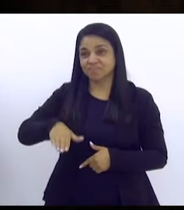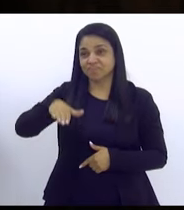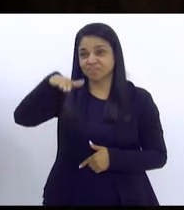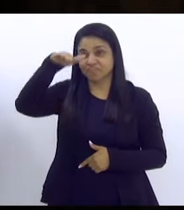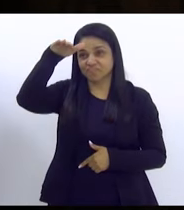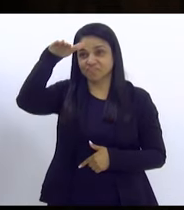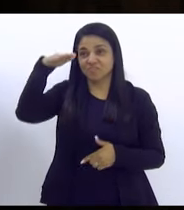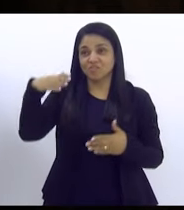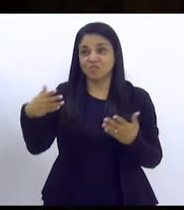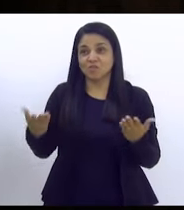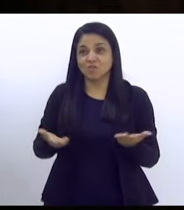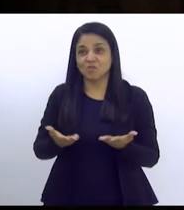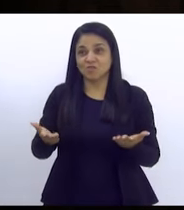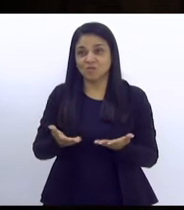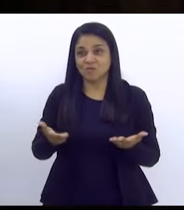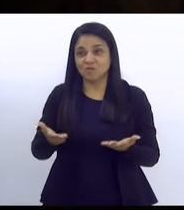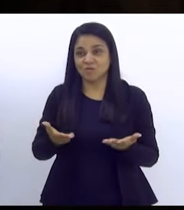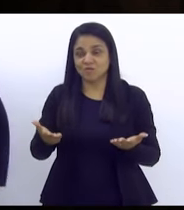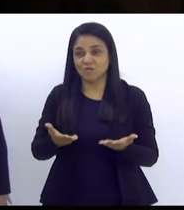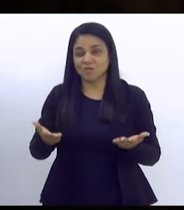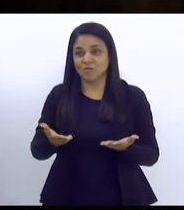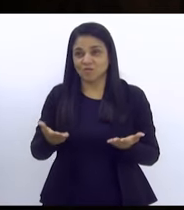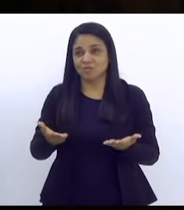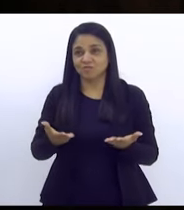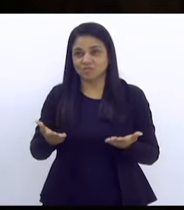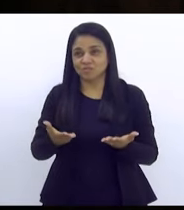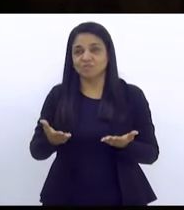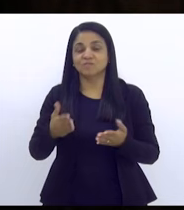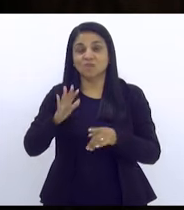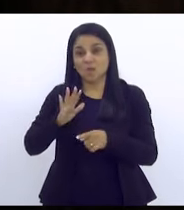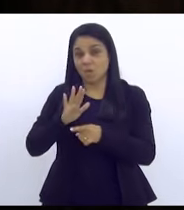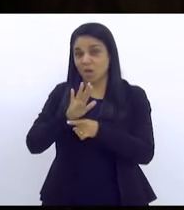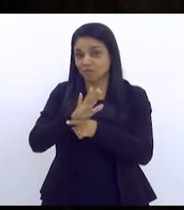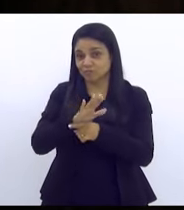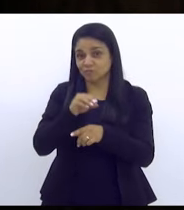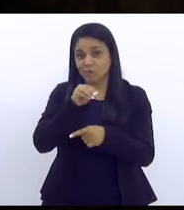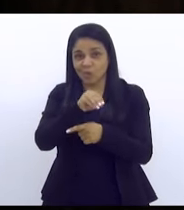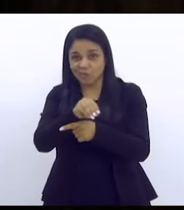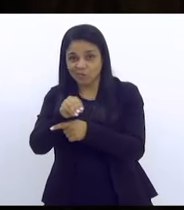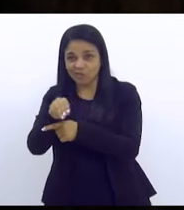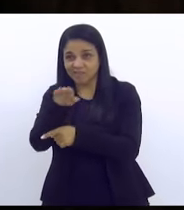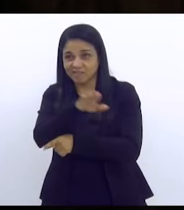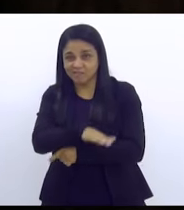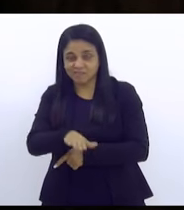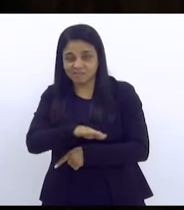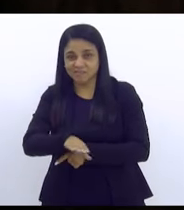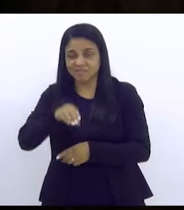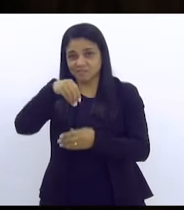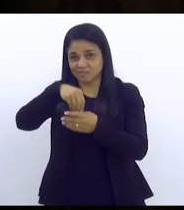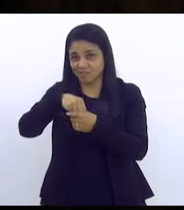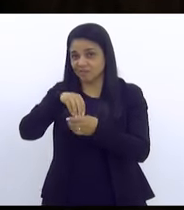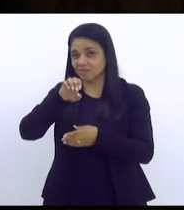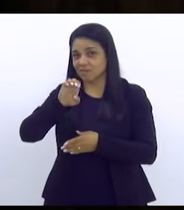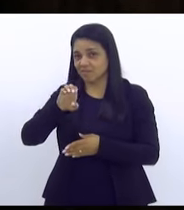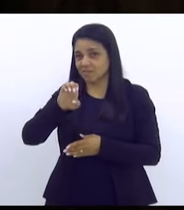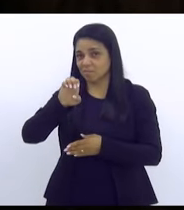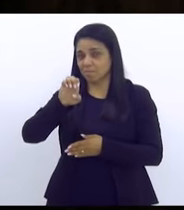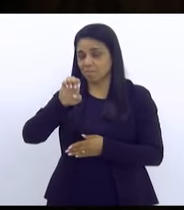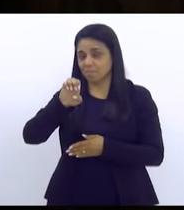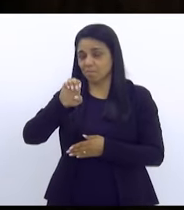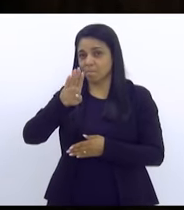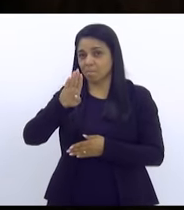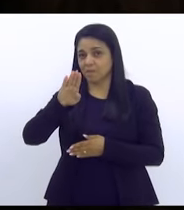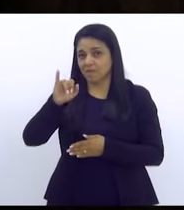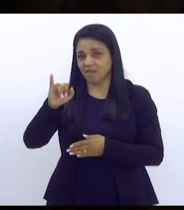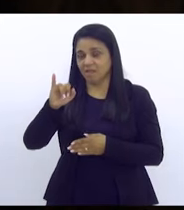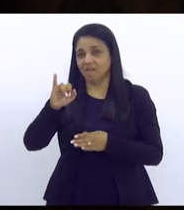Hoje eu estou ajudando no FTU e ajudo a cuidar das crianças na EBI também. Então, só para deixar